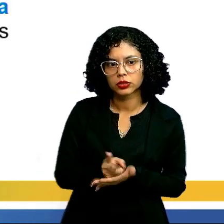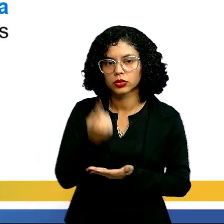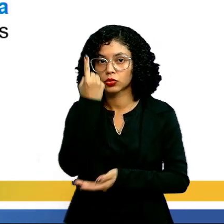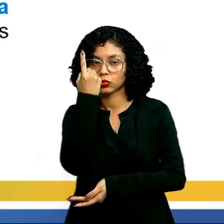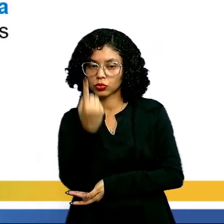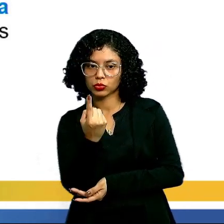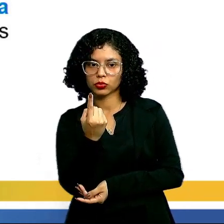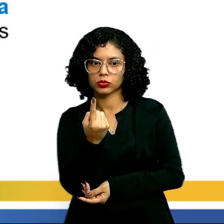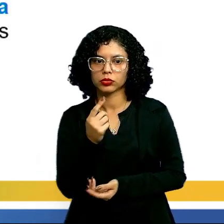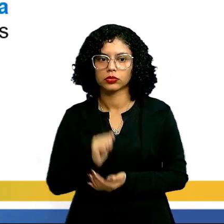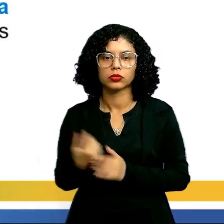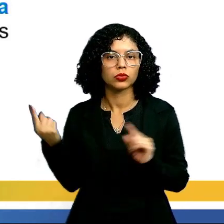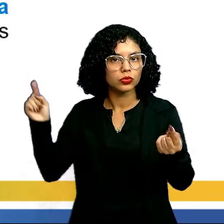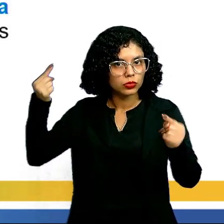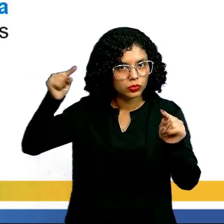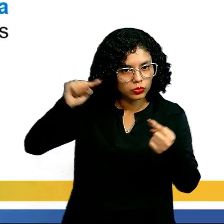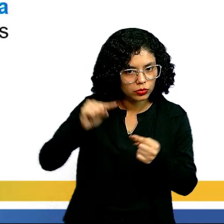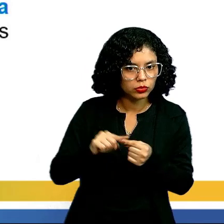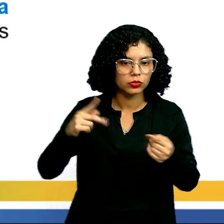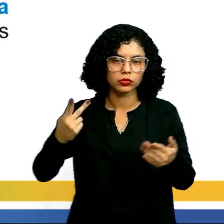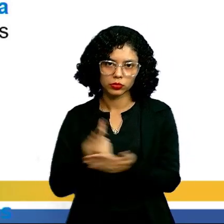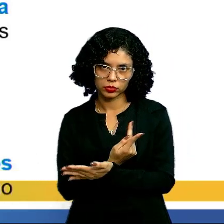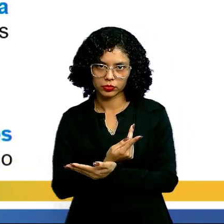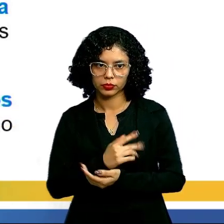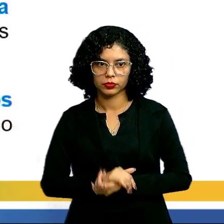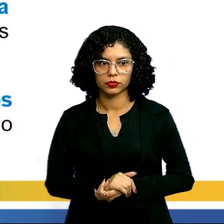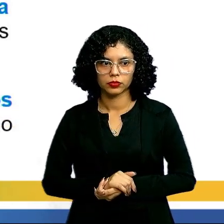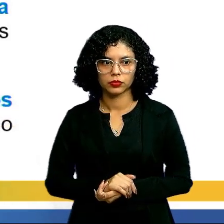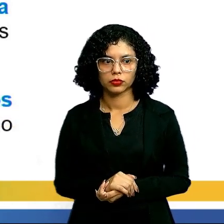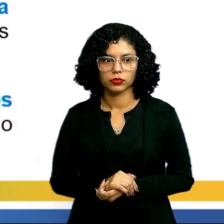uma margem de erro aproximada.